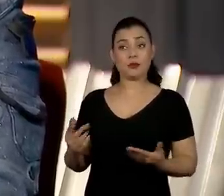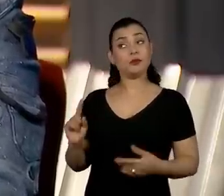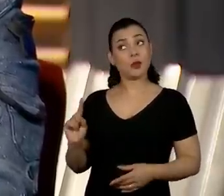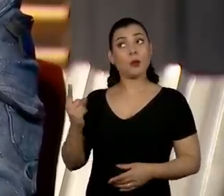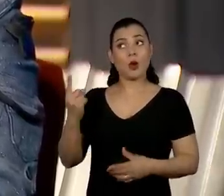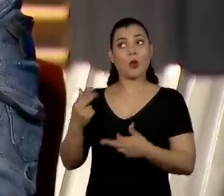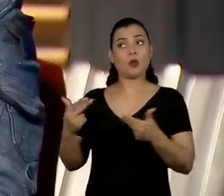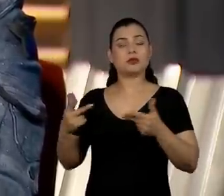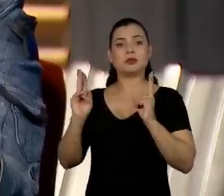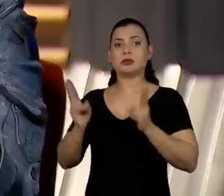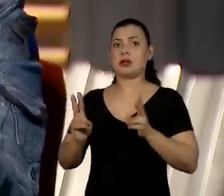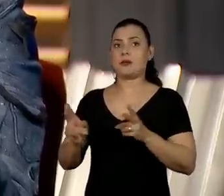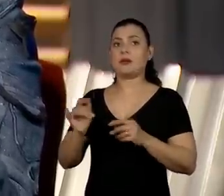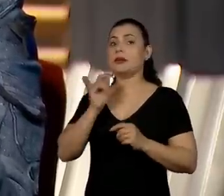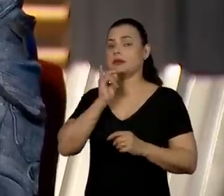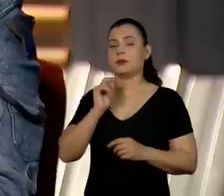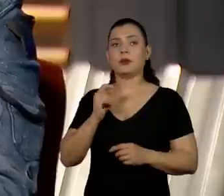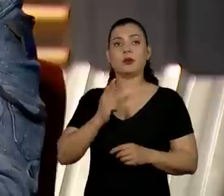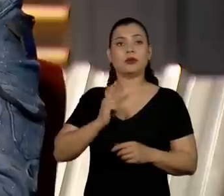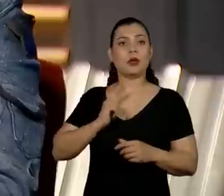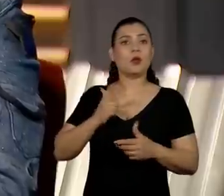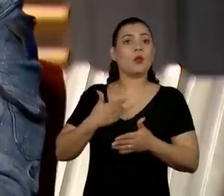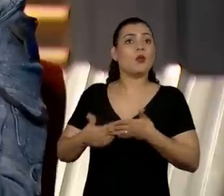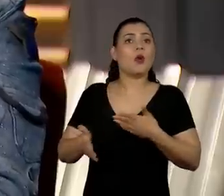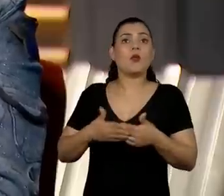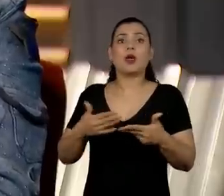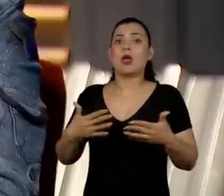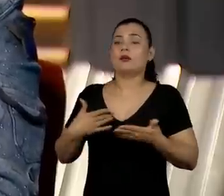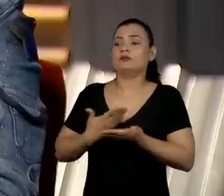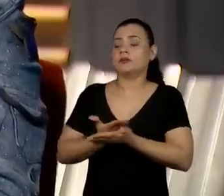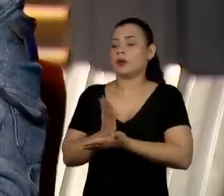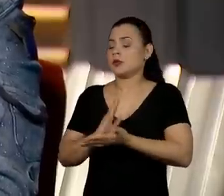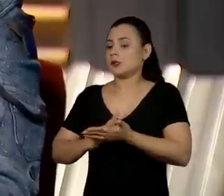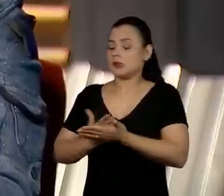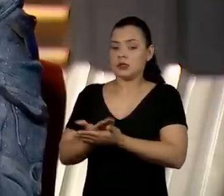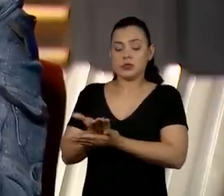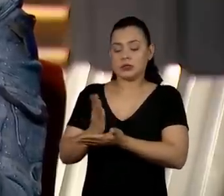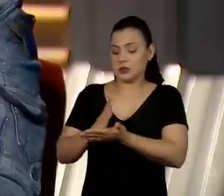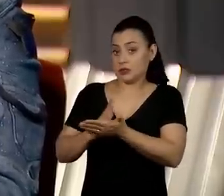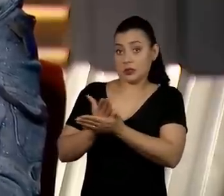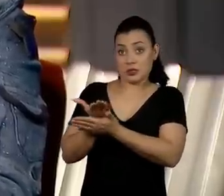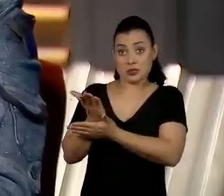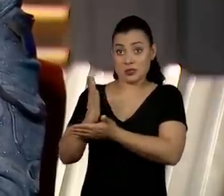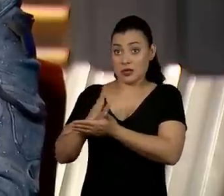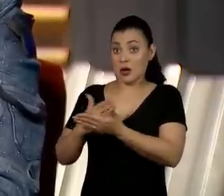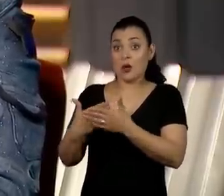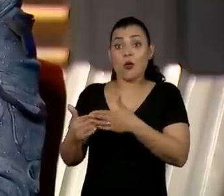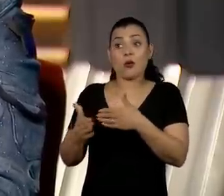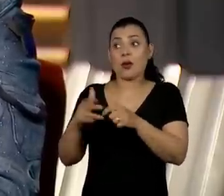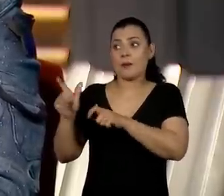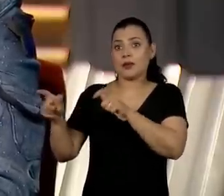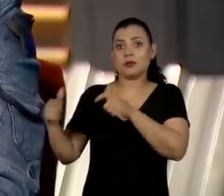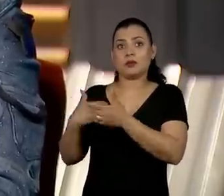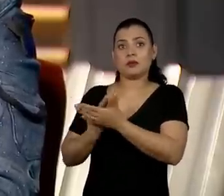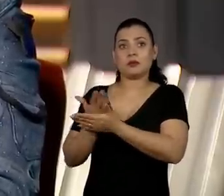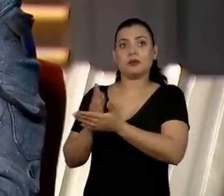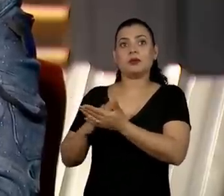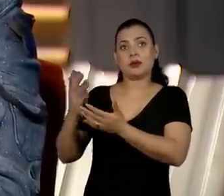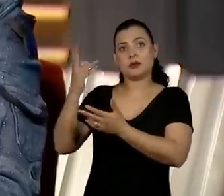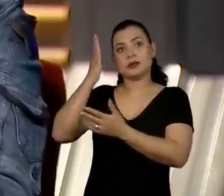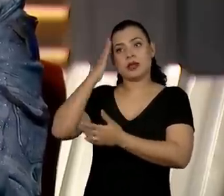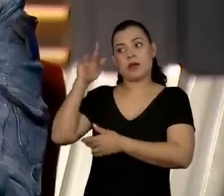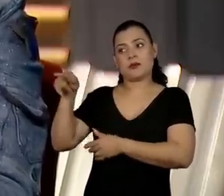que eu faço é que quando eu tenho qualquer desconforto qualquer pessoa do meu lado fica sabendo